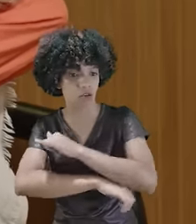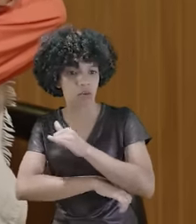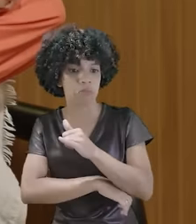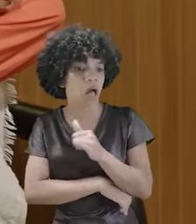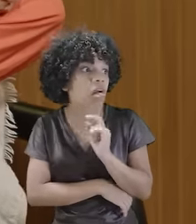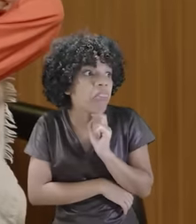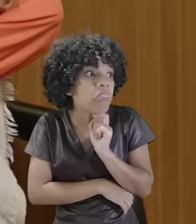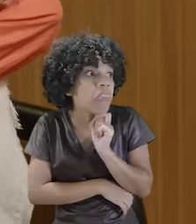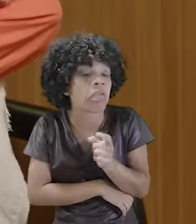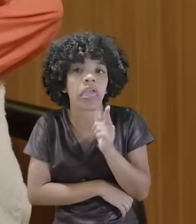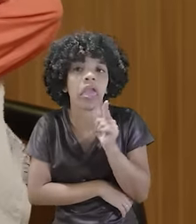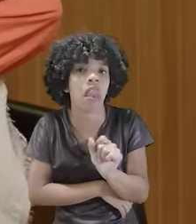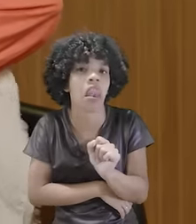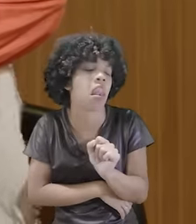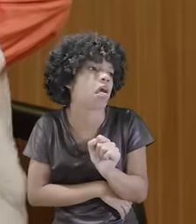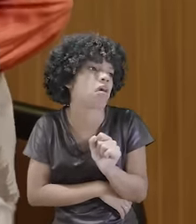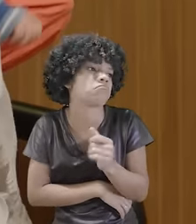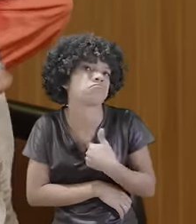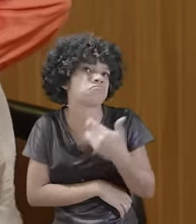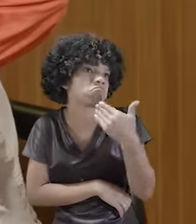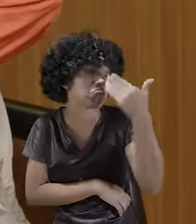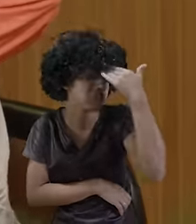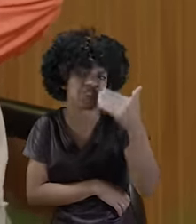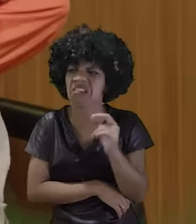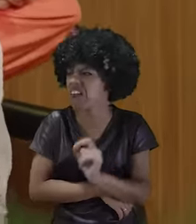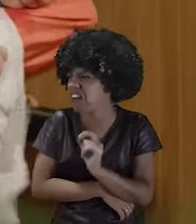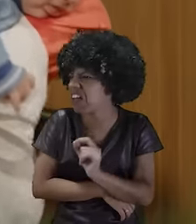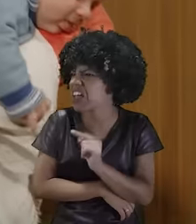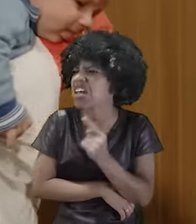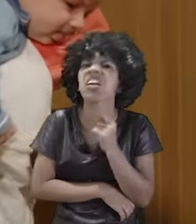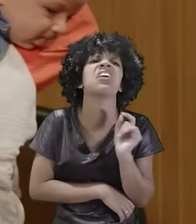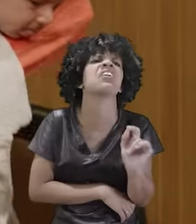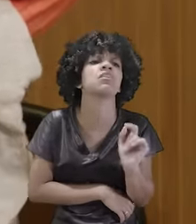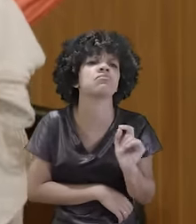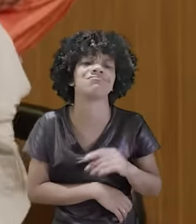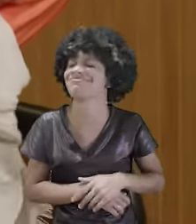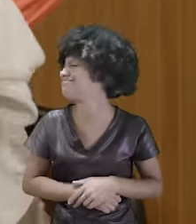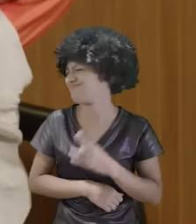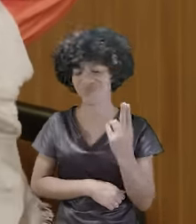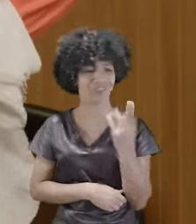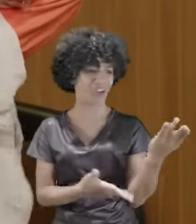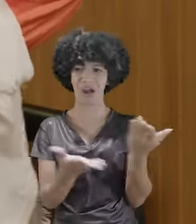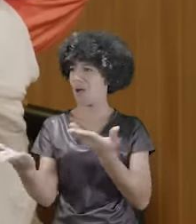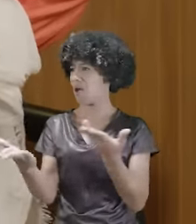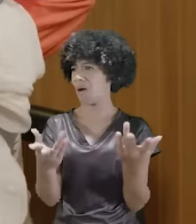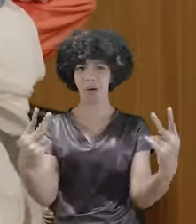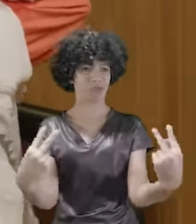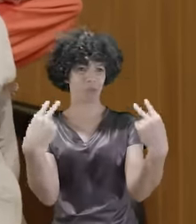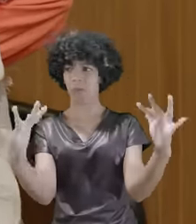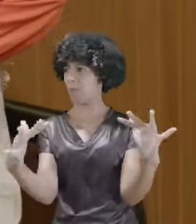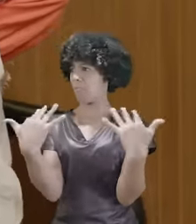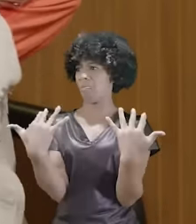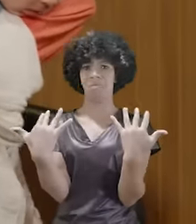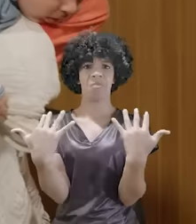ninguém fala árabe ele não escuto nada o que isso povo falar o que aqui Aí falei para ele não vai dar certo olhar como as pessoas tá